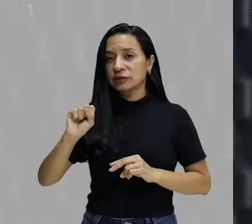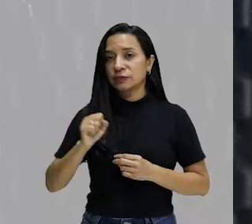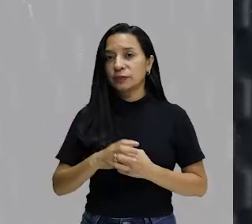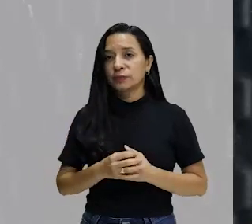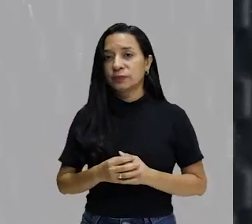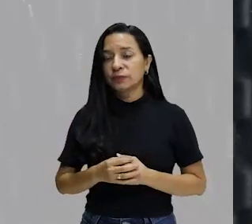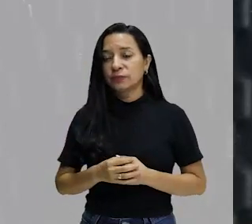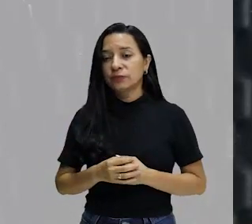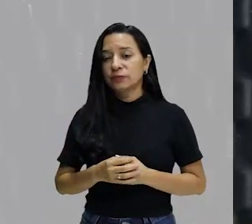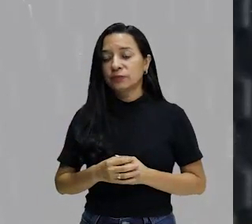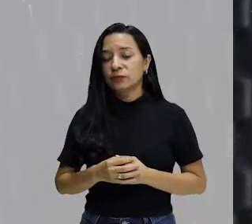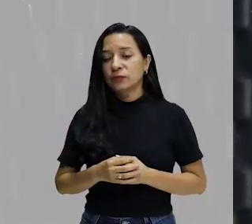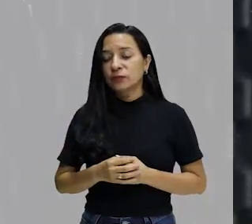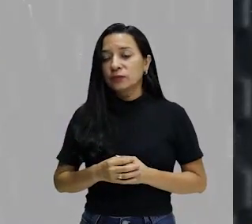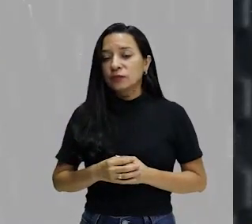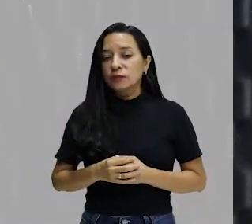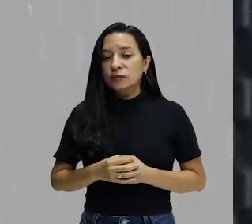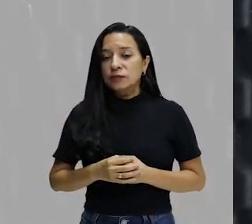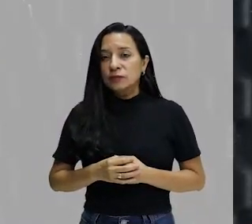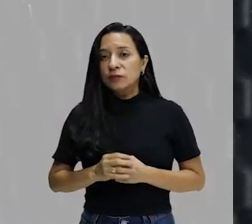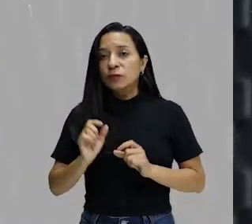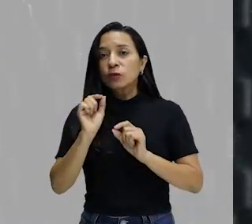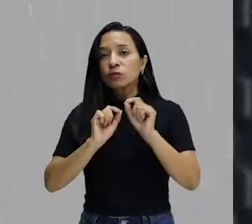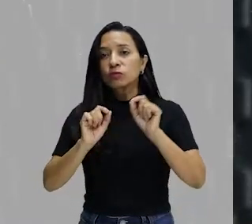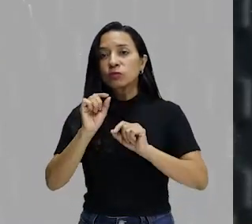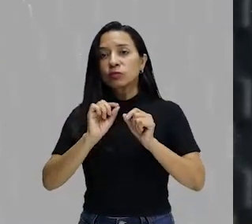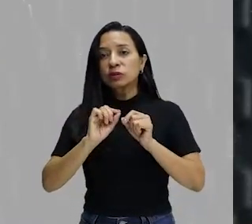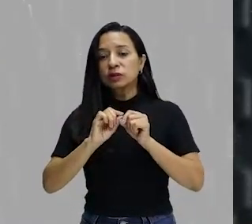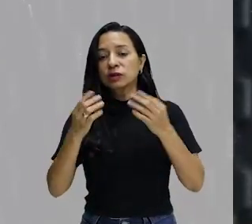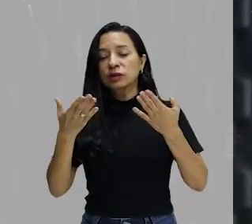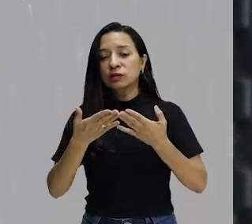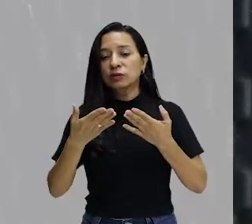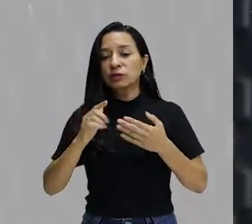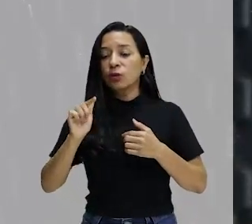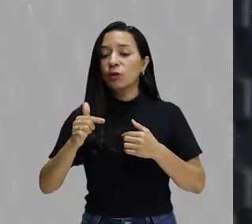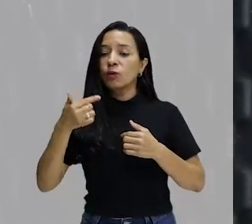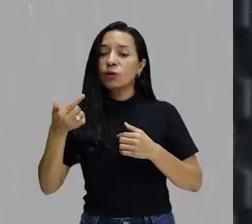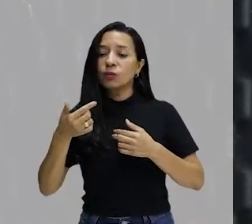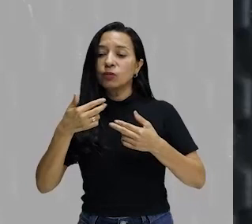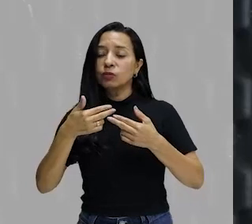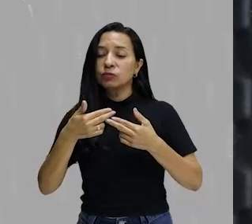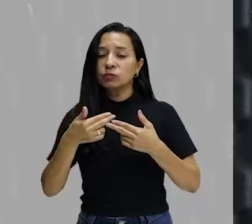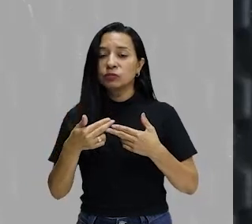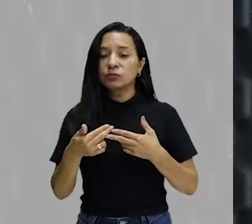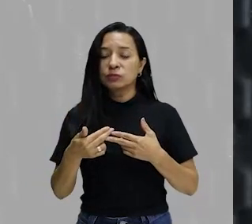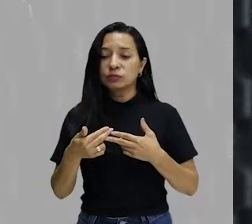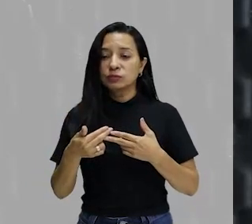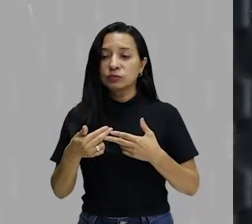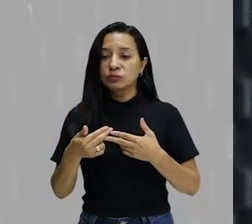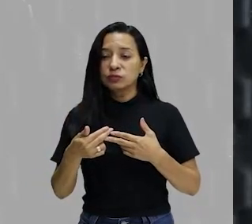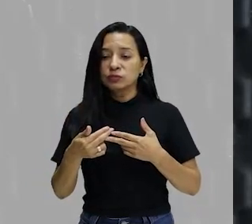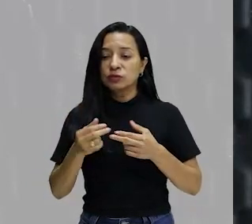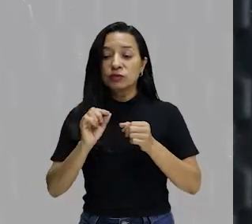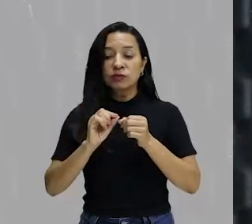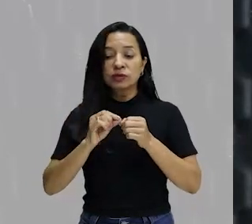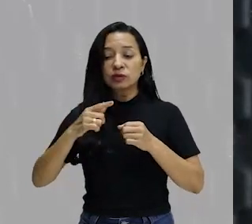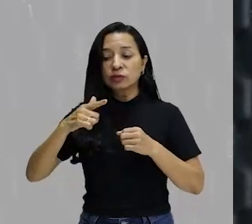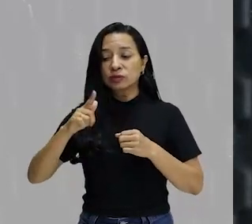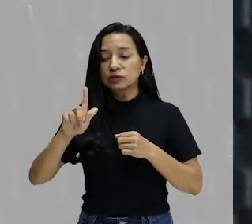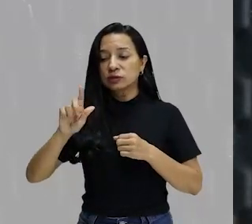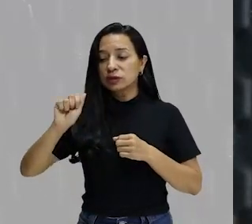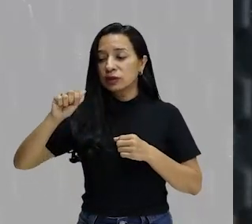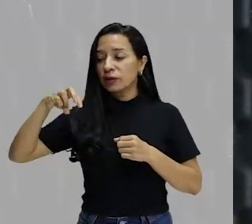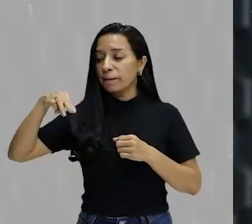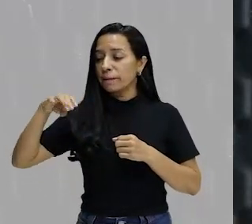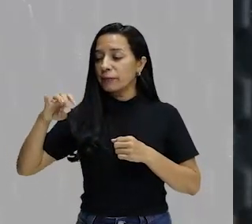outro, porque o genótipo é o mesmo. Então, o que eu vou fazer agora? Tem uma outra maneira de a gente gerar esses gametas, tá, pessoal? Essa primeira